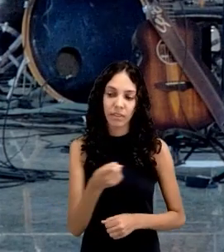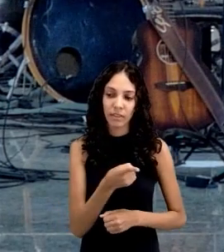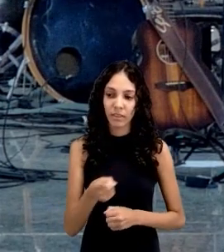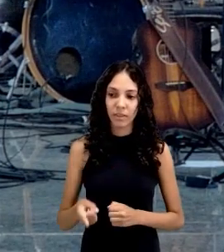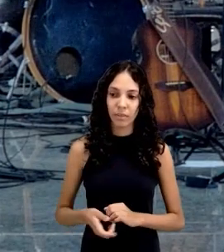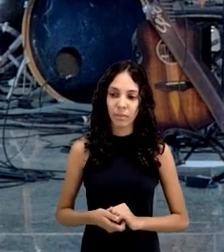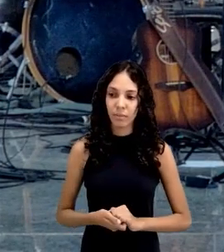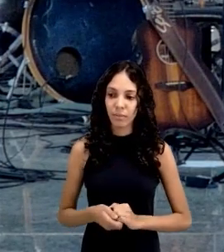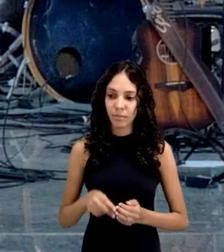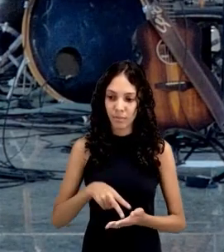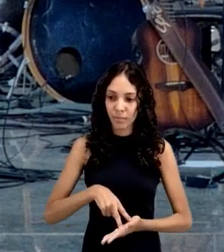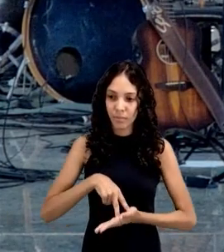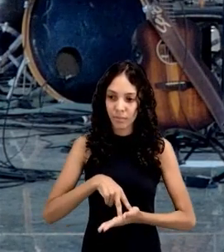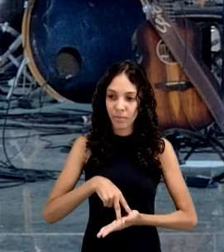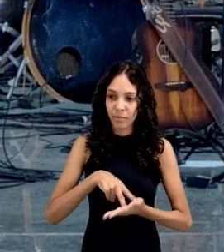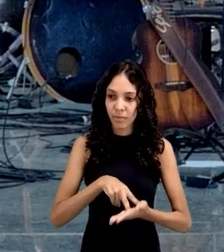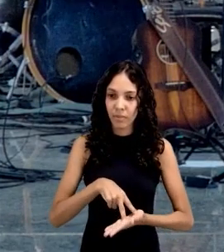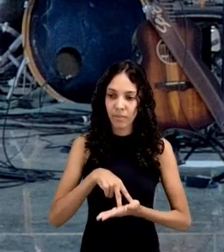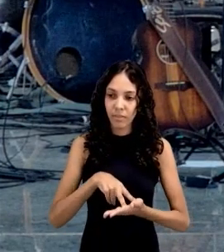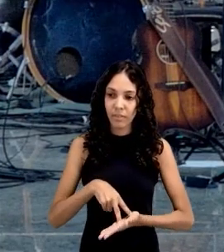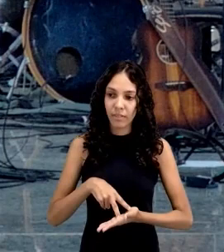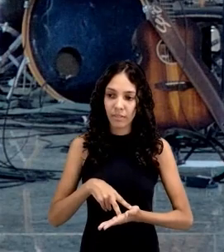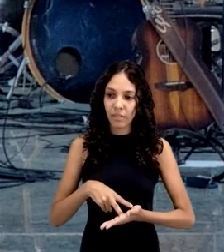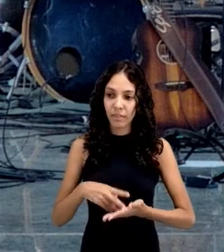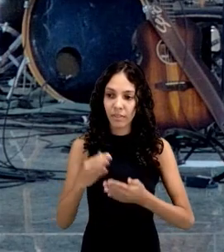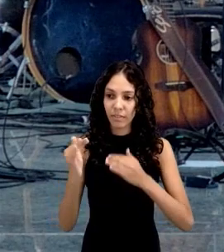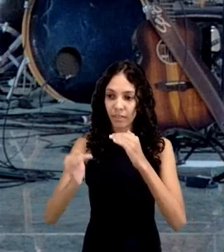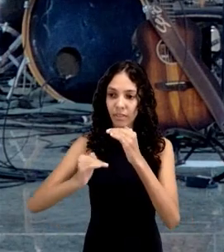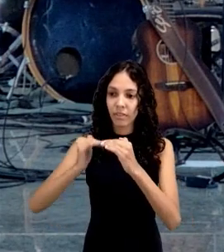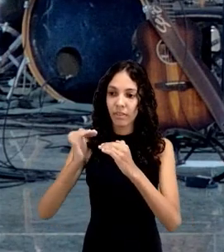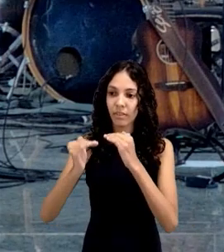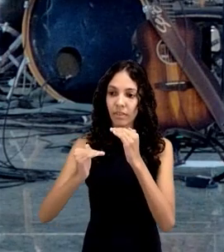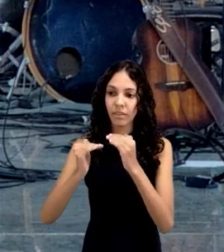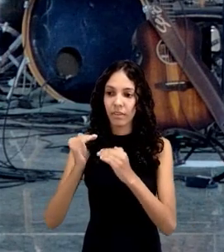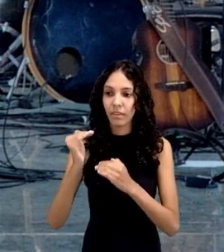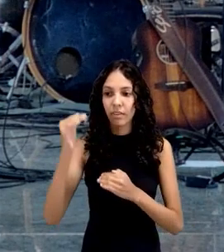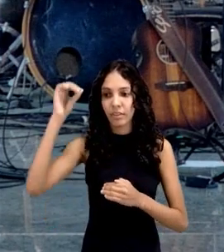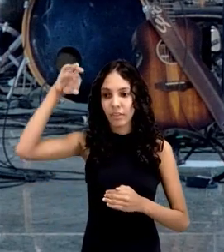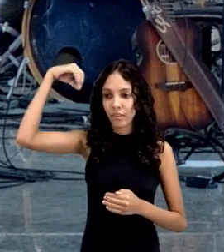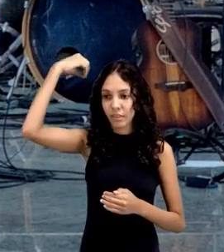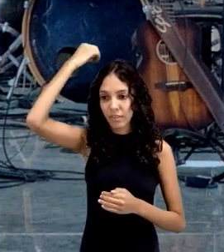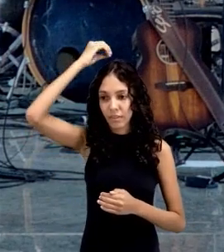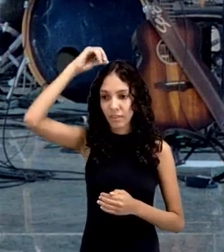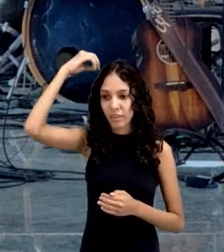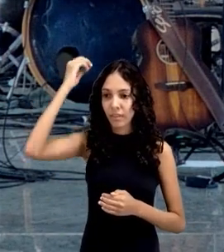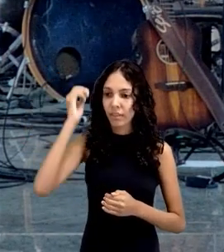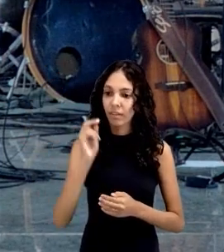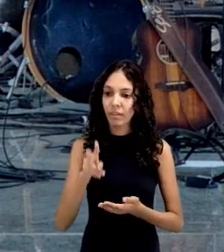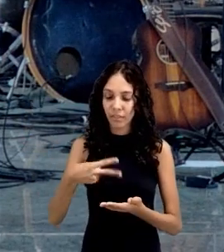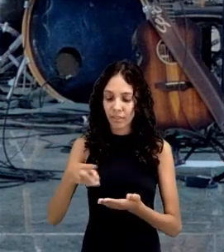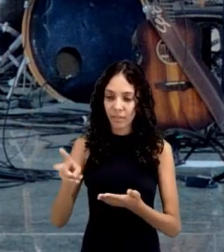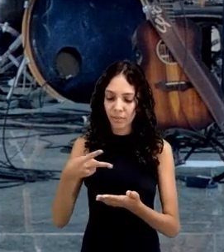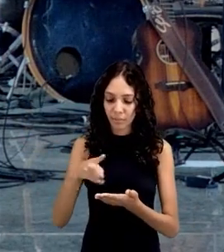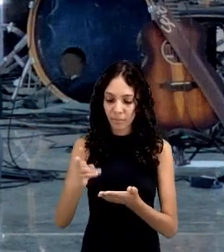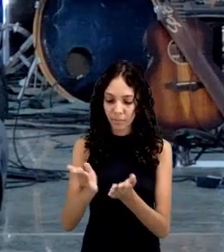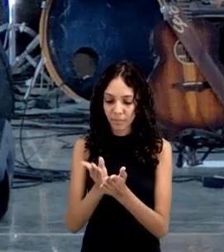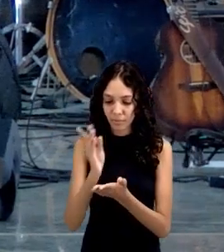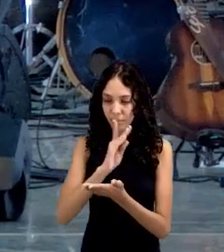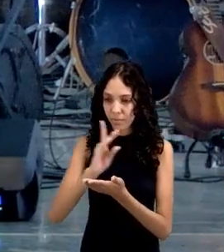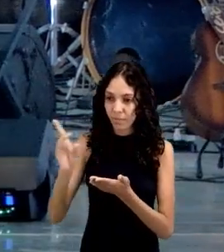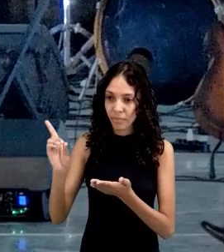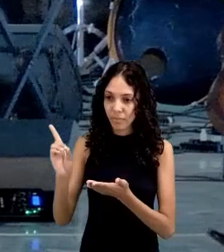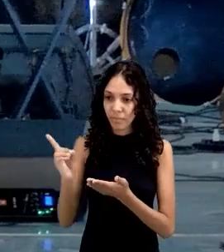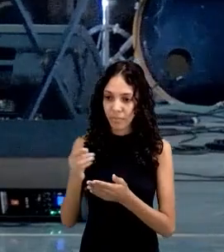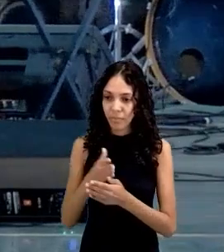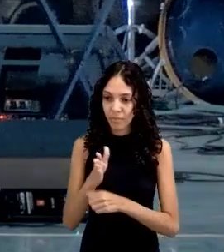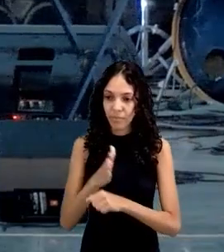Senhor, se envolver com o reino de Deus e colocar tudo isso em prática. Meus irmãos, minhas irmãs, os